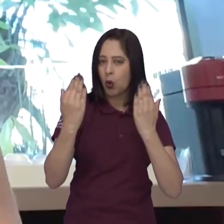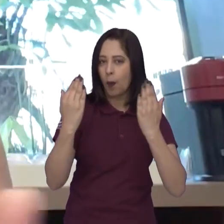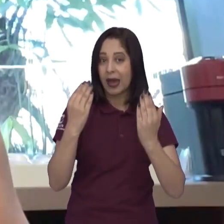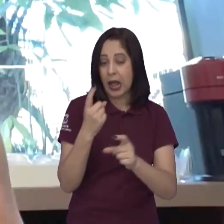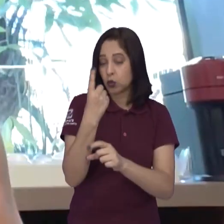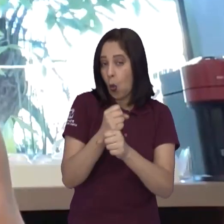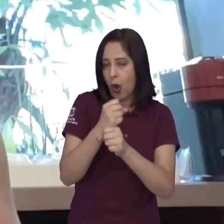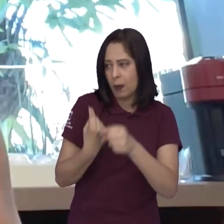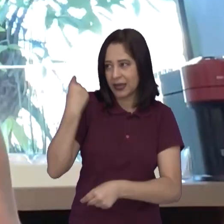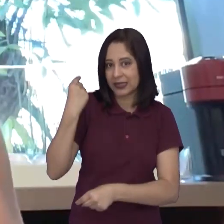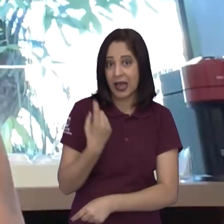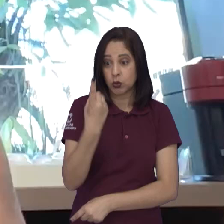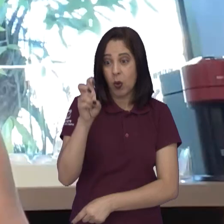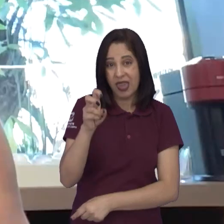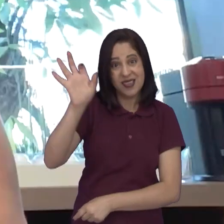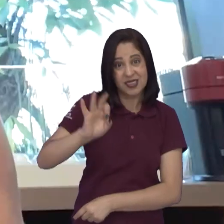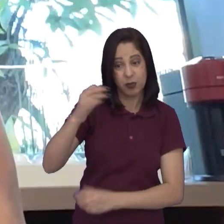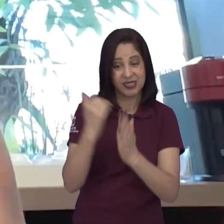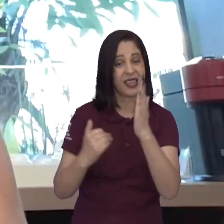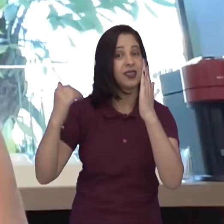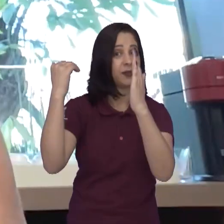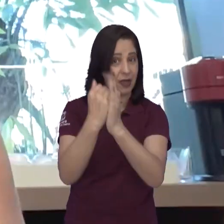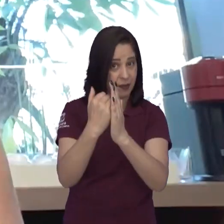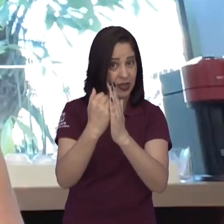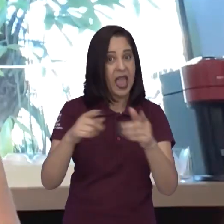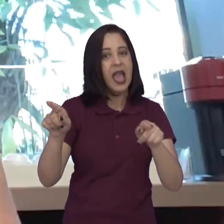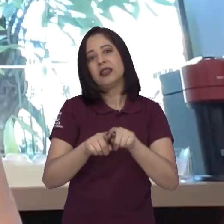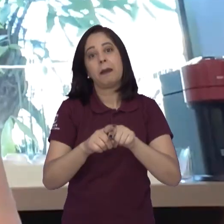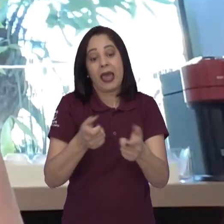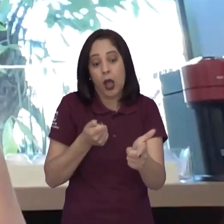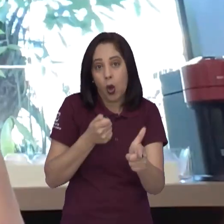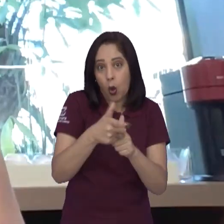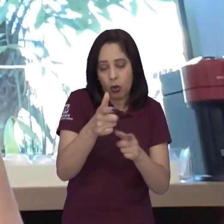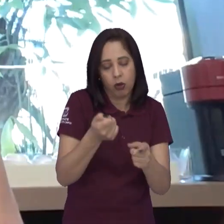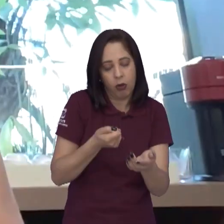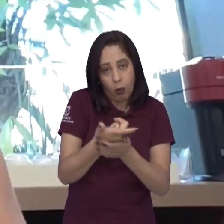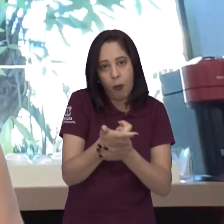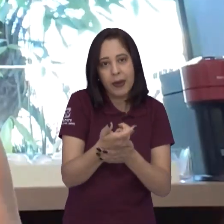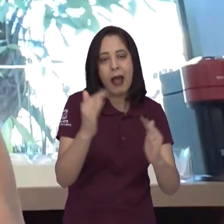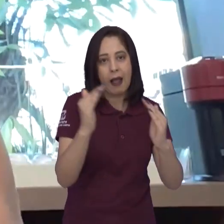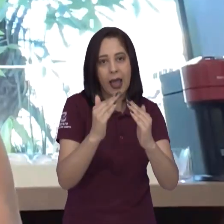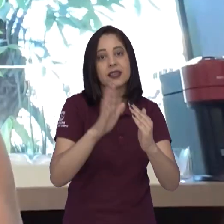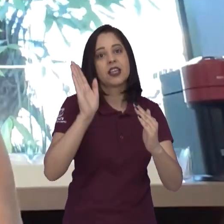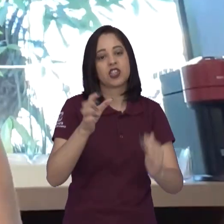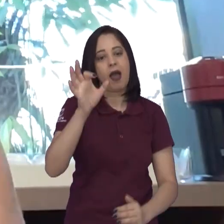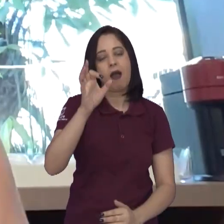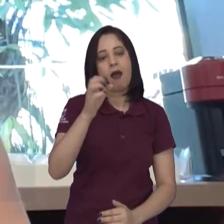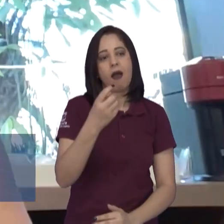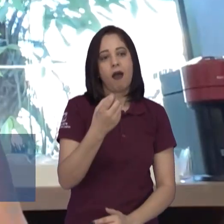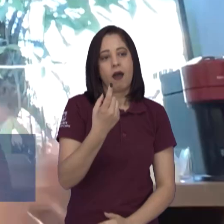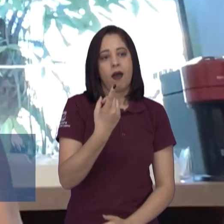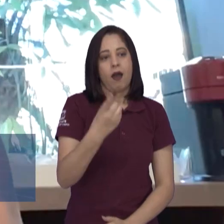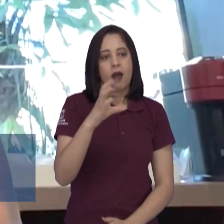quando eu falo na parte de compra, eu estou falando em 9% também, seguindo a FIP. Então, hoje, a gente tem um mercado